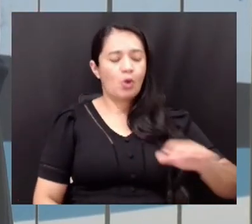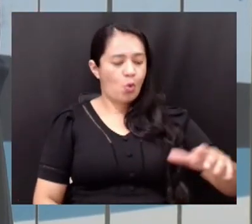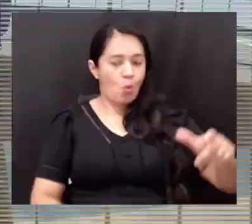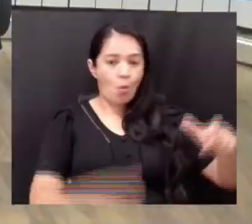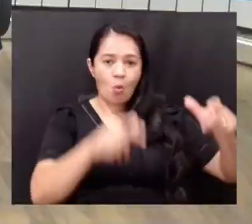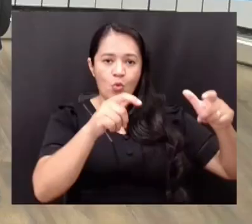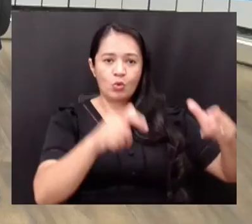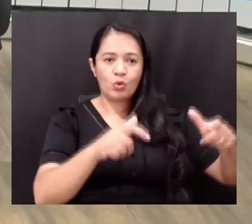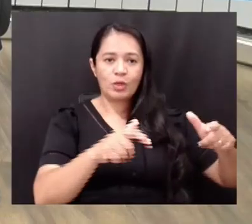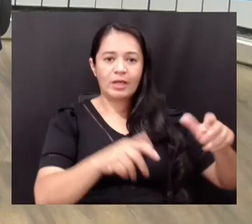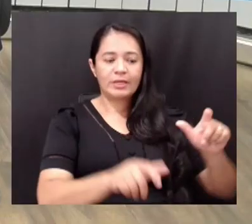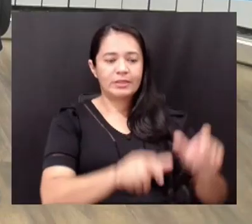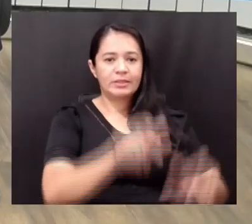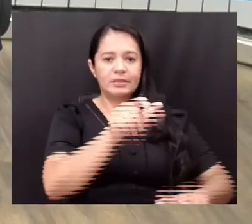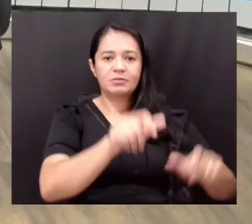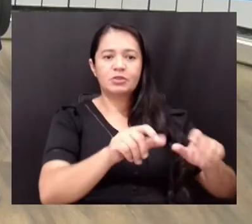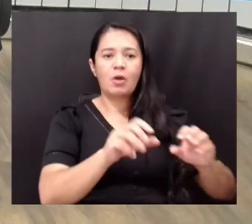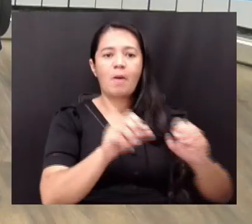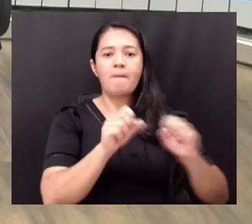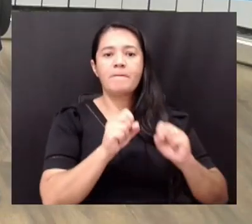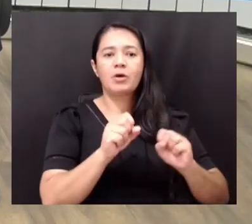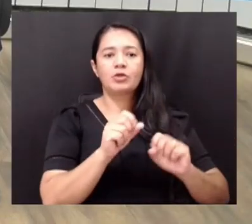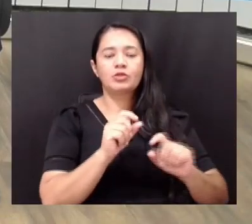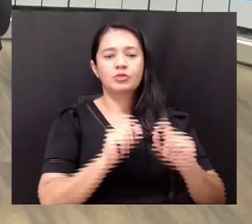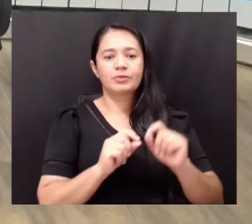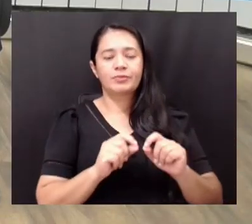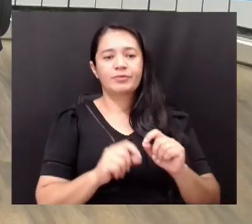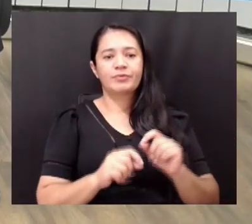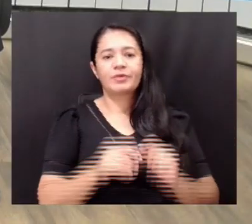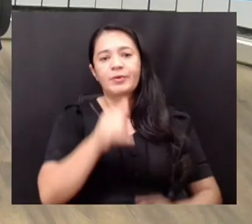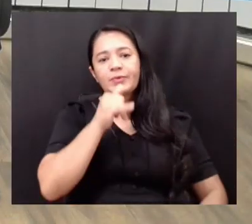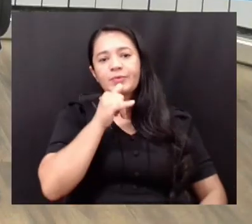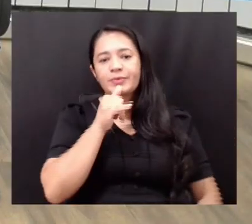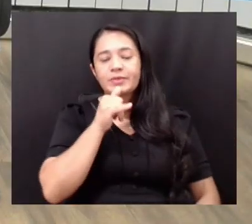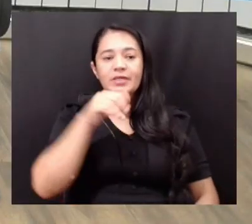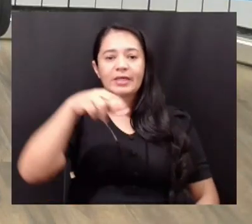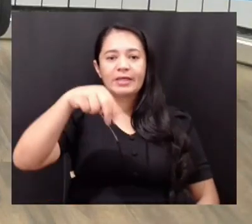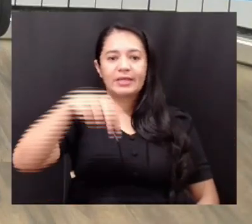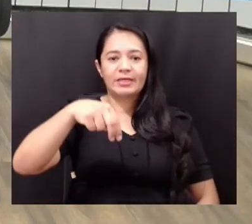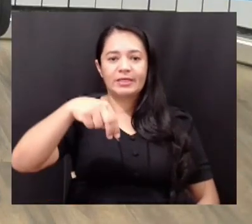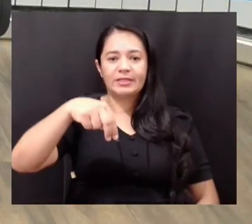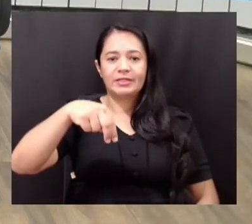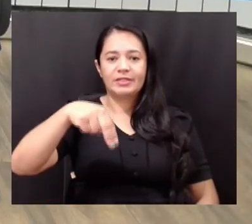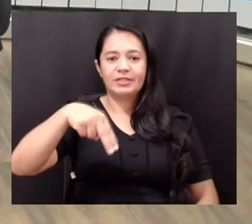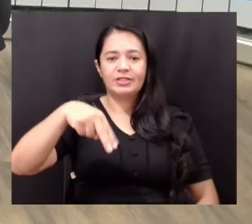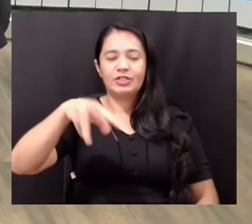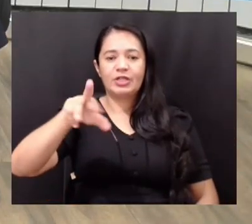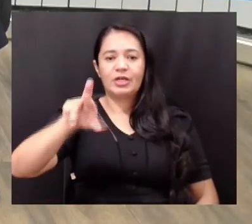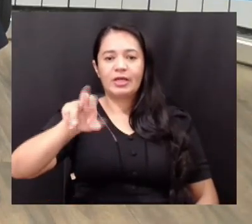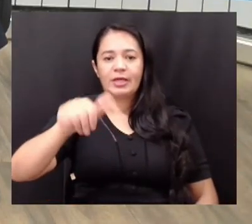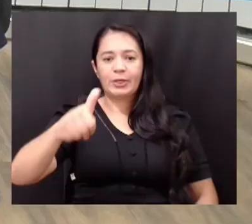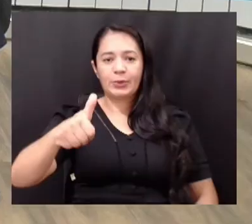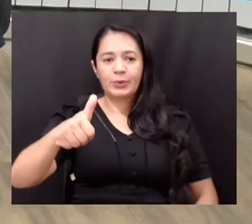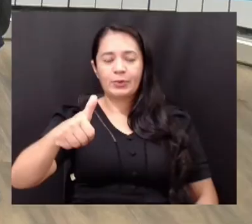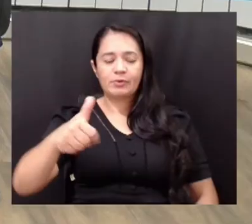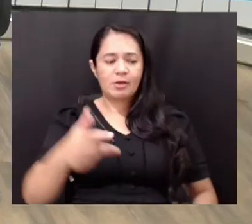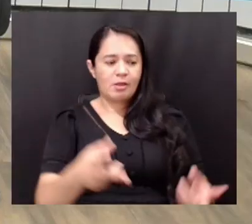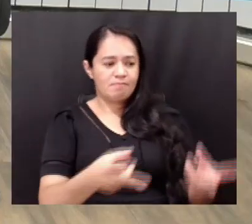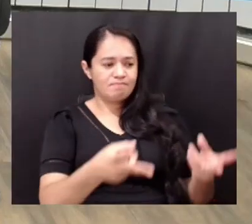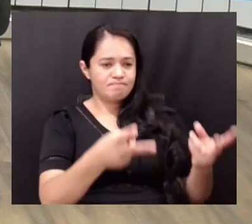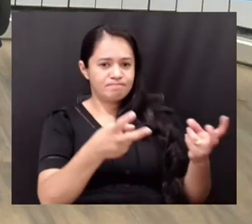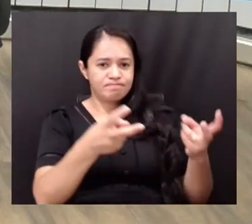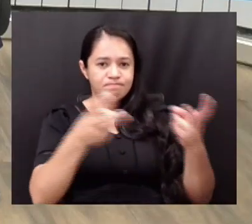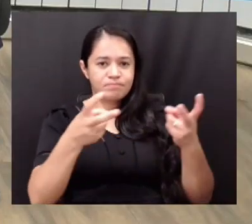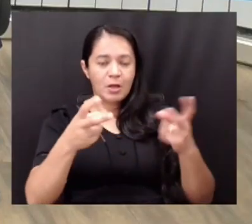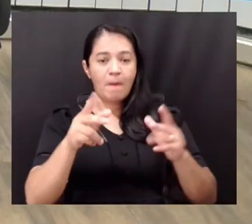colocar. A NR1, ela vem justamente para isso, ela vai captar a percepção dos trabalhadores,